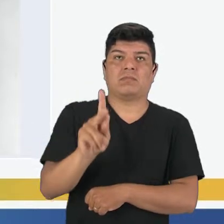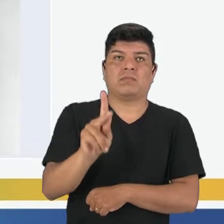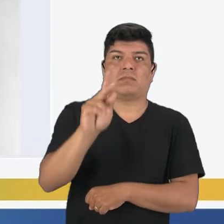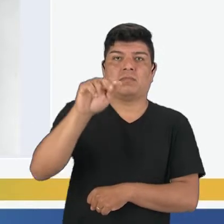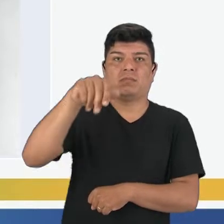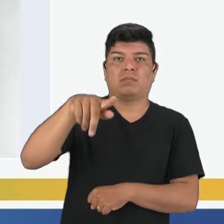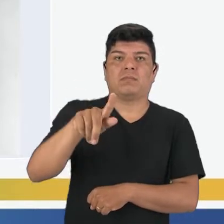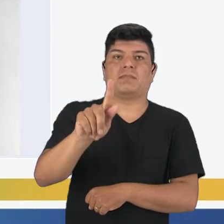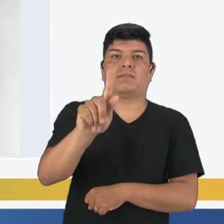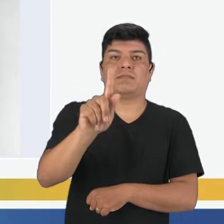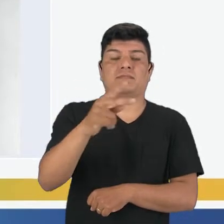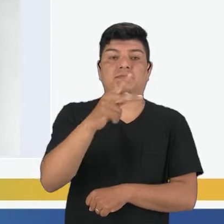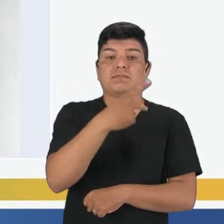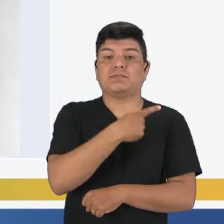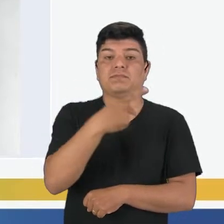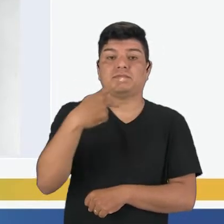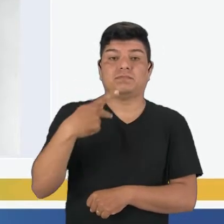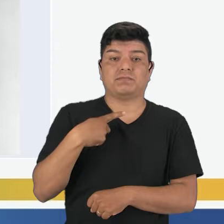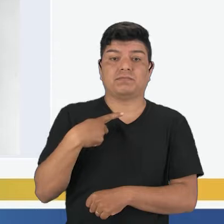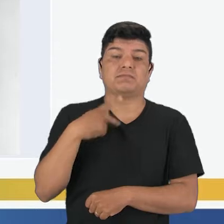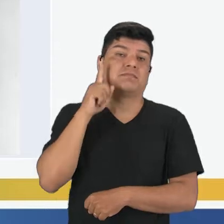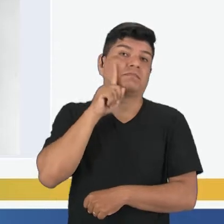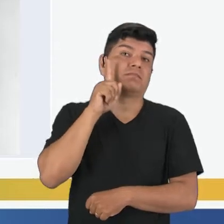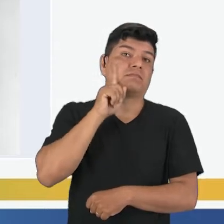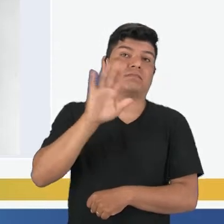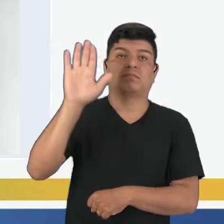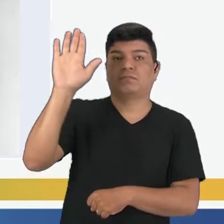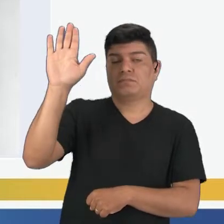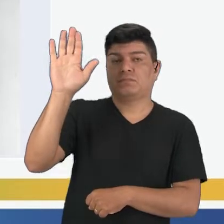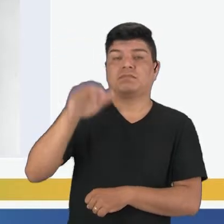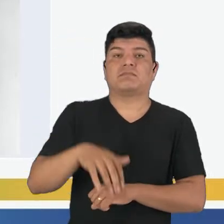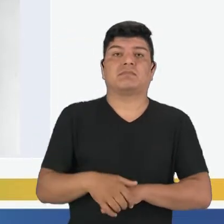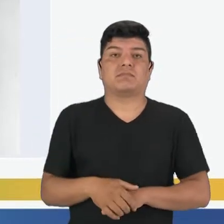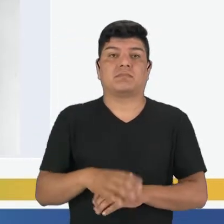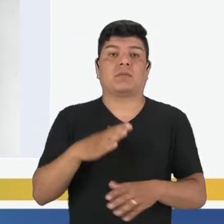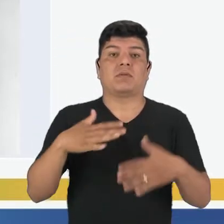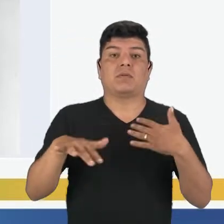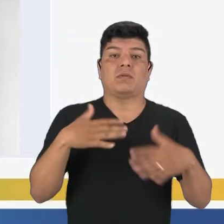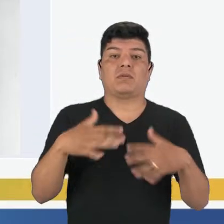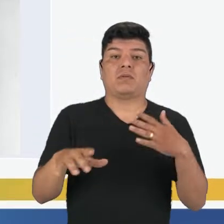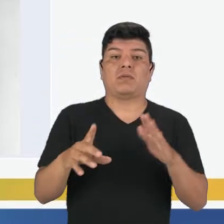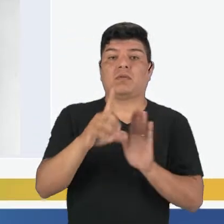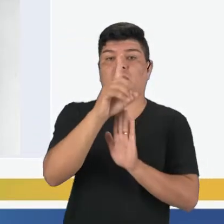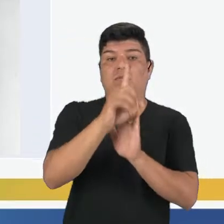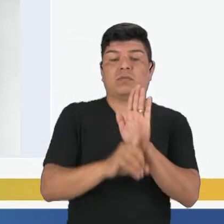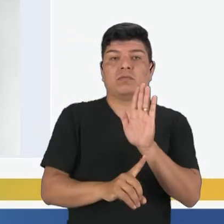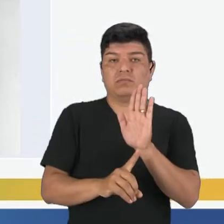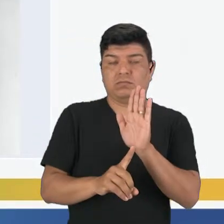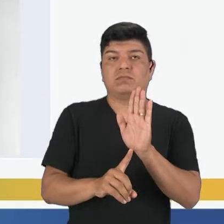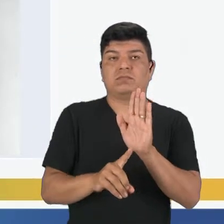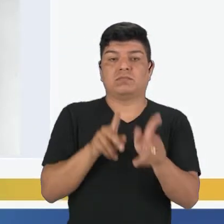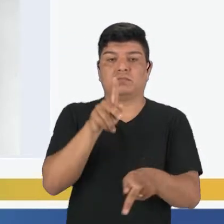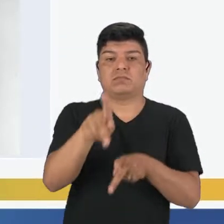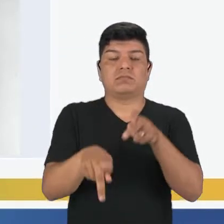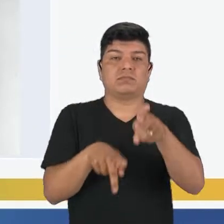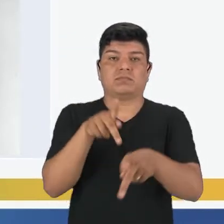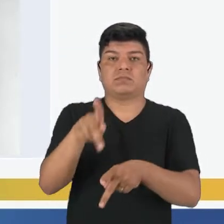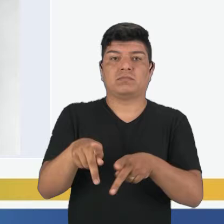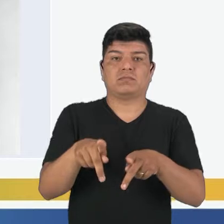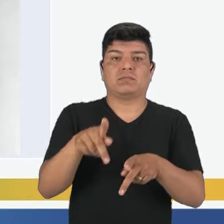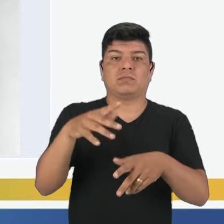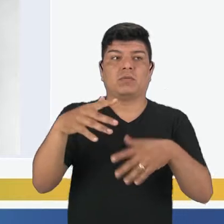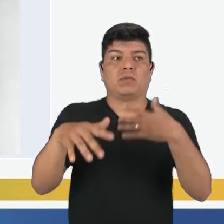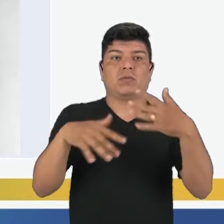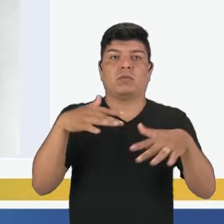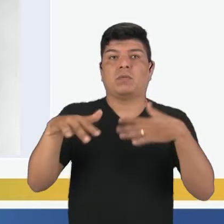evangélico dos Estados Unidos. Ele foi importante, ele foi líder do movimento dos direitos civis. O movimento negro